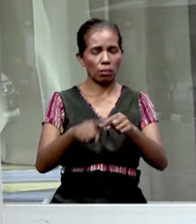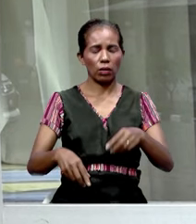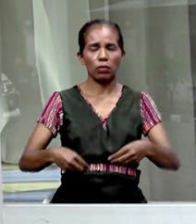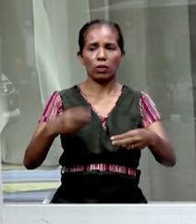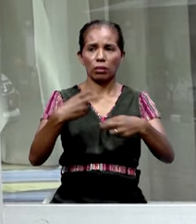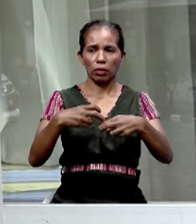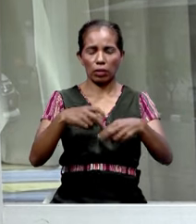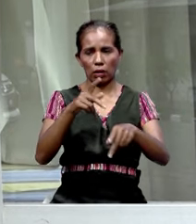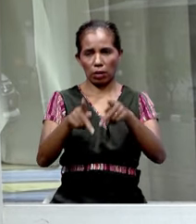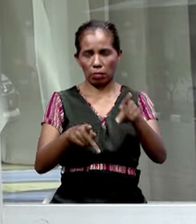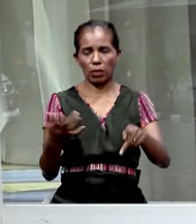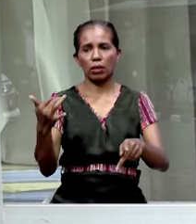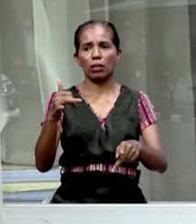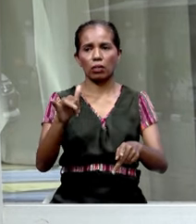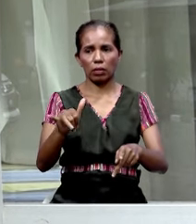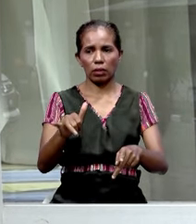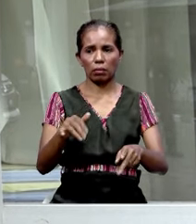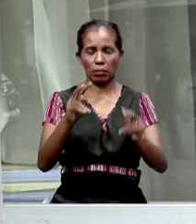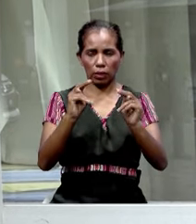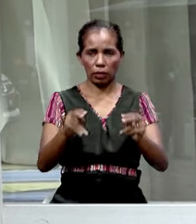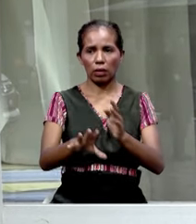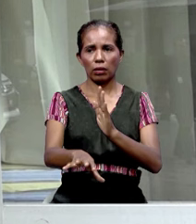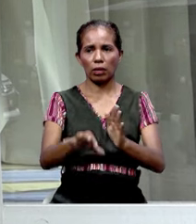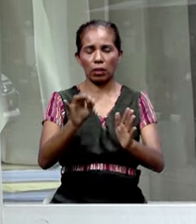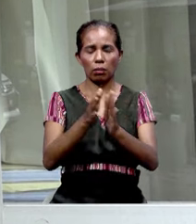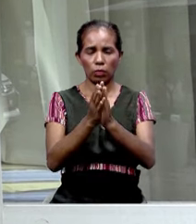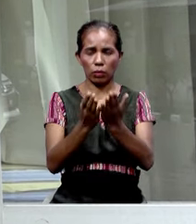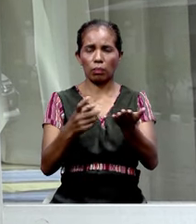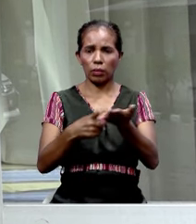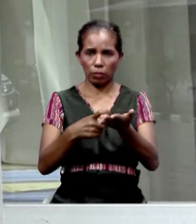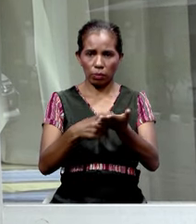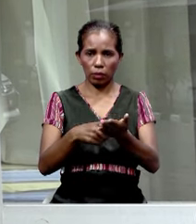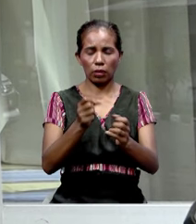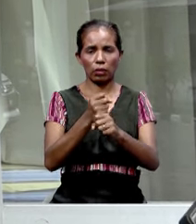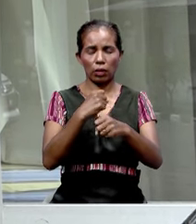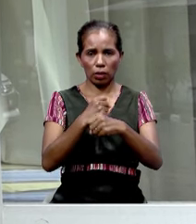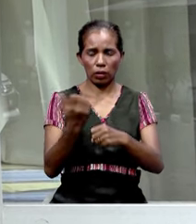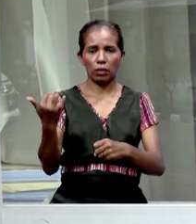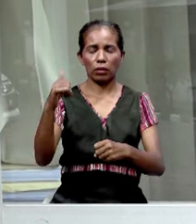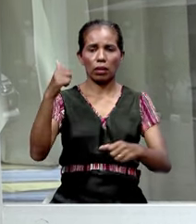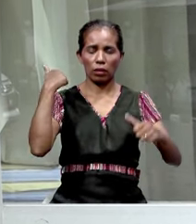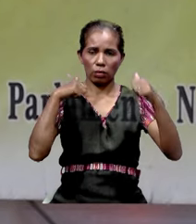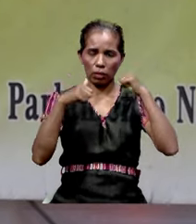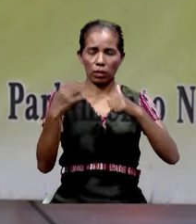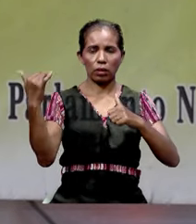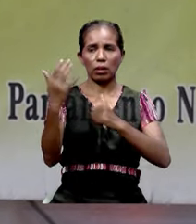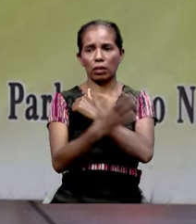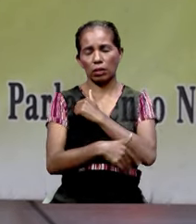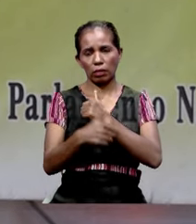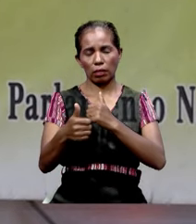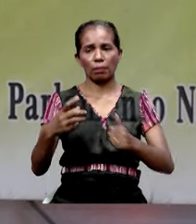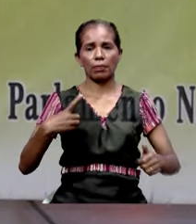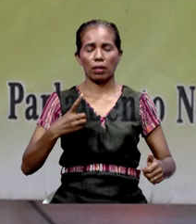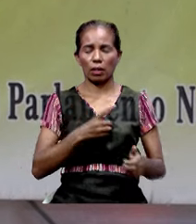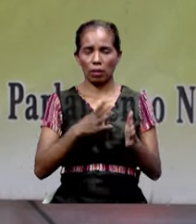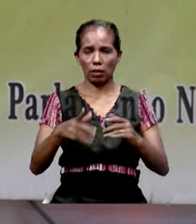ne ma cidadão sira ne bema ka precisa tu retam passaporte hoje halau ser atividade se rehera ilio. No demos deputado